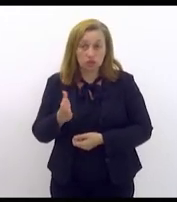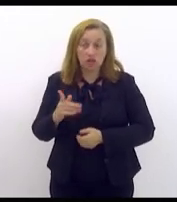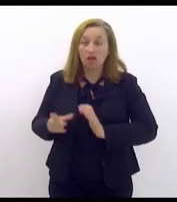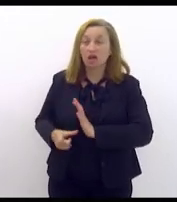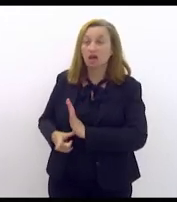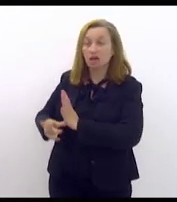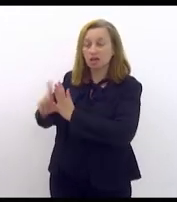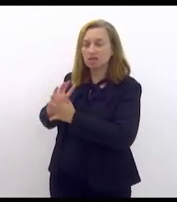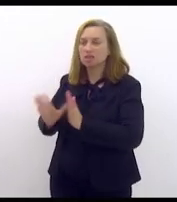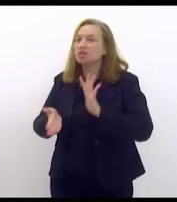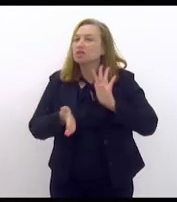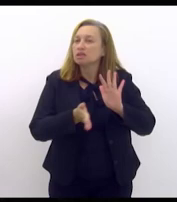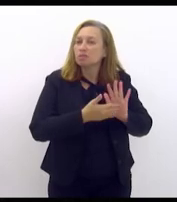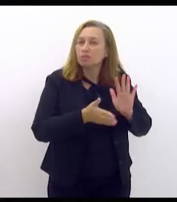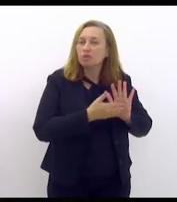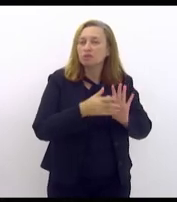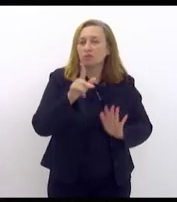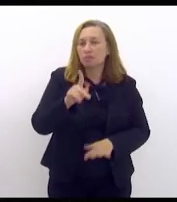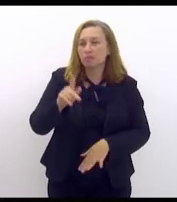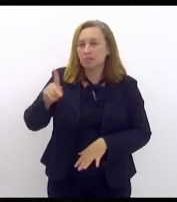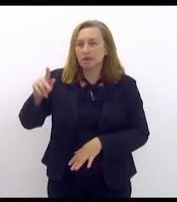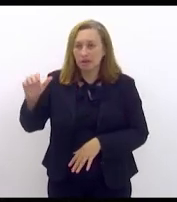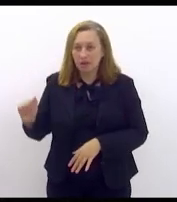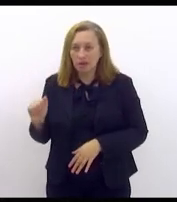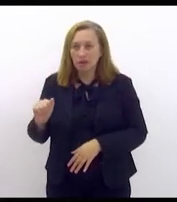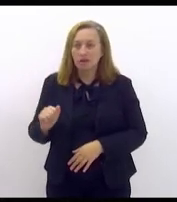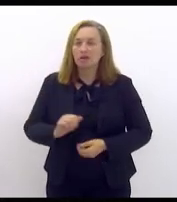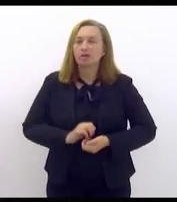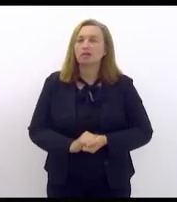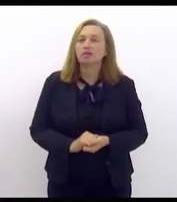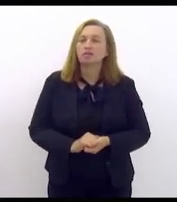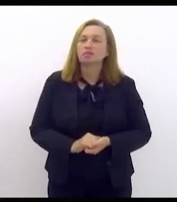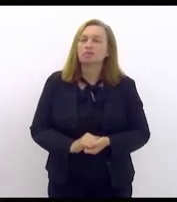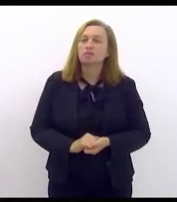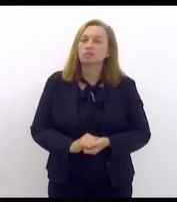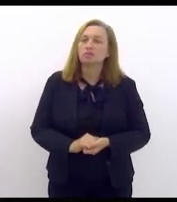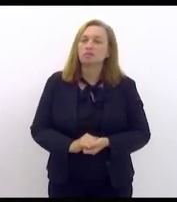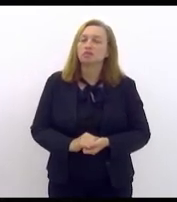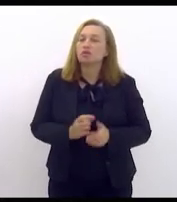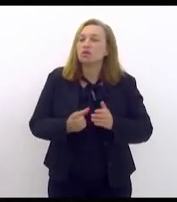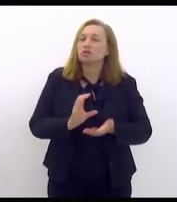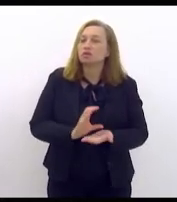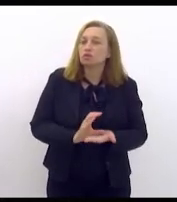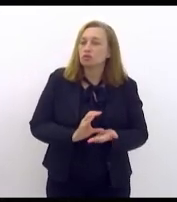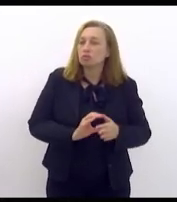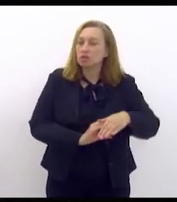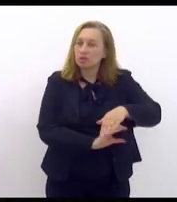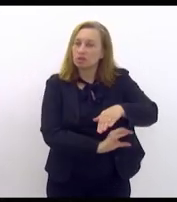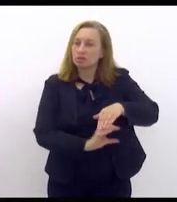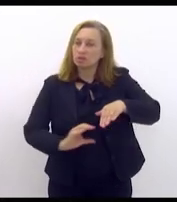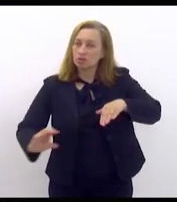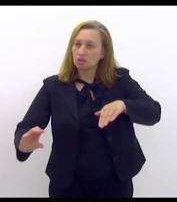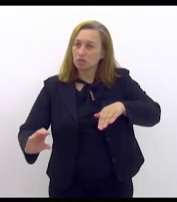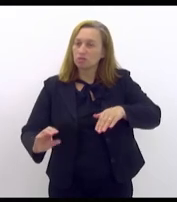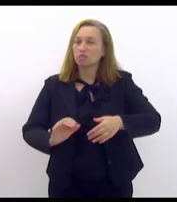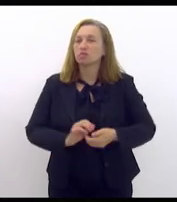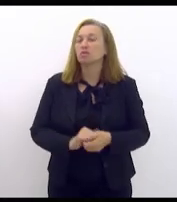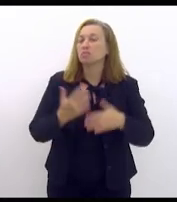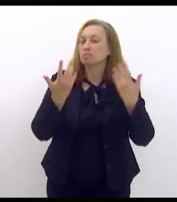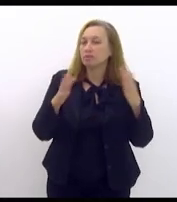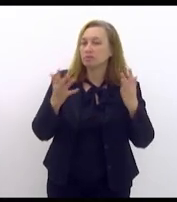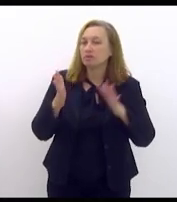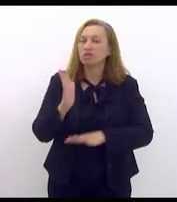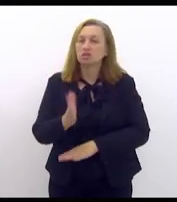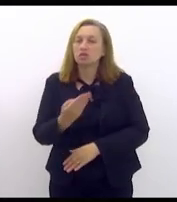a proposta do PPA sobre a regionalização dos recursos e parabenizando já